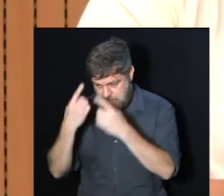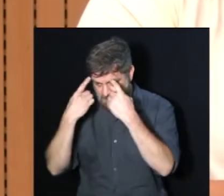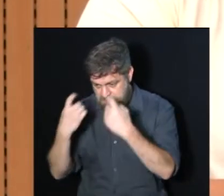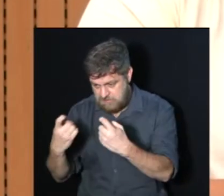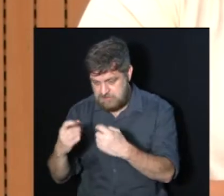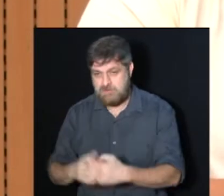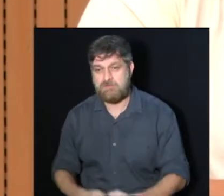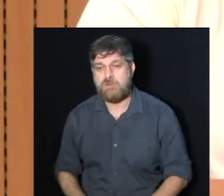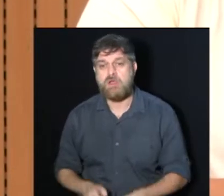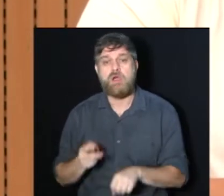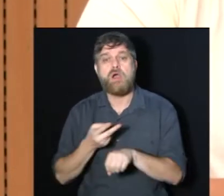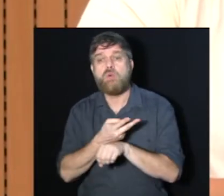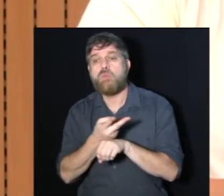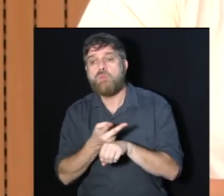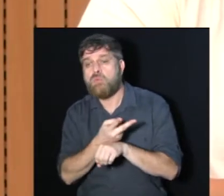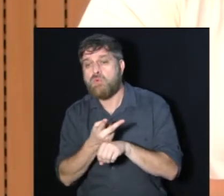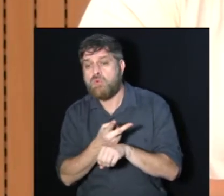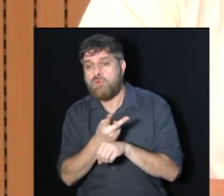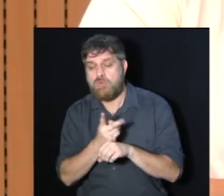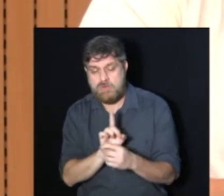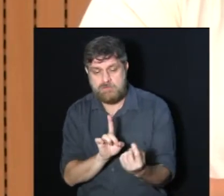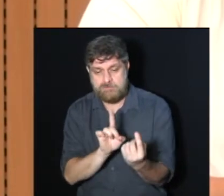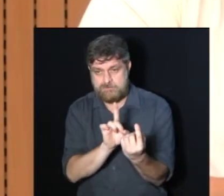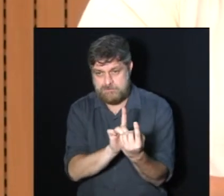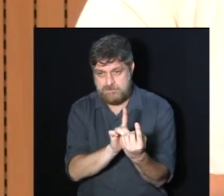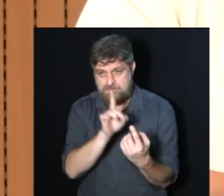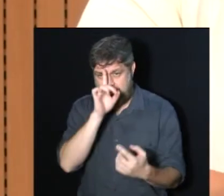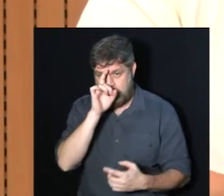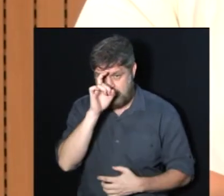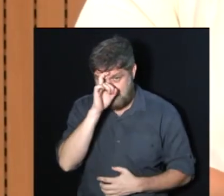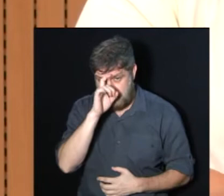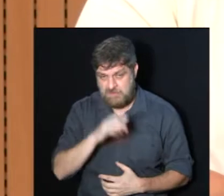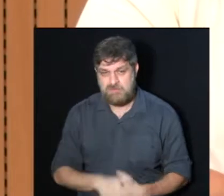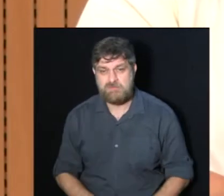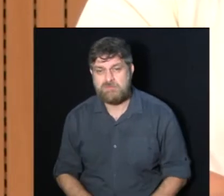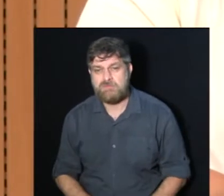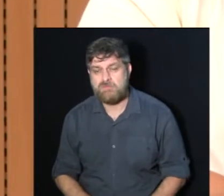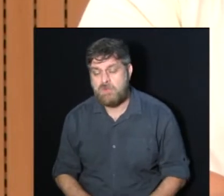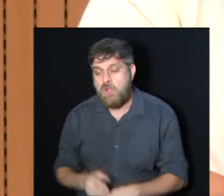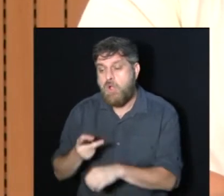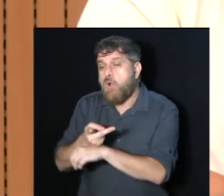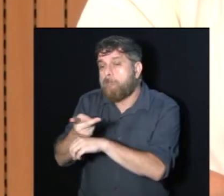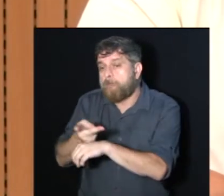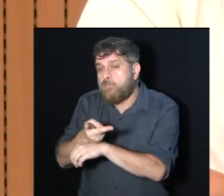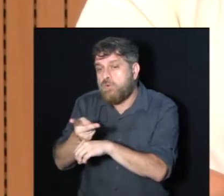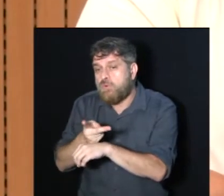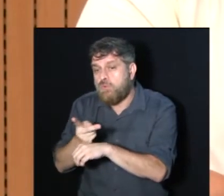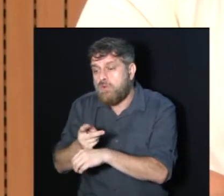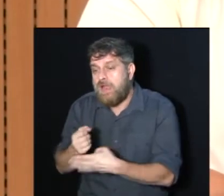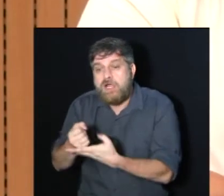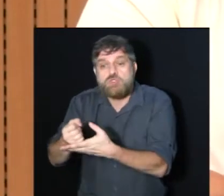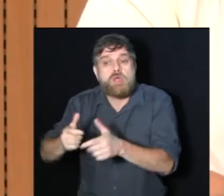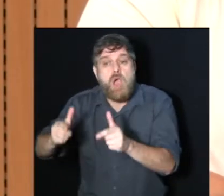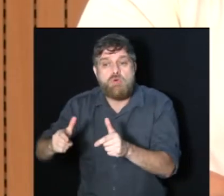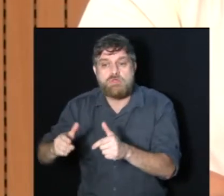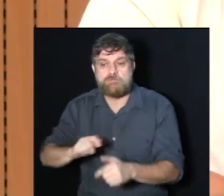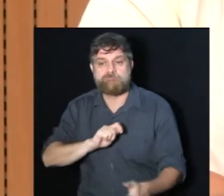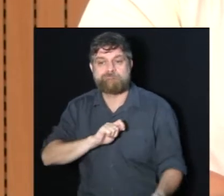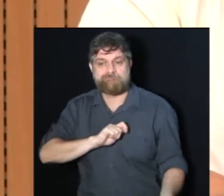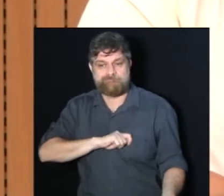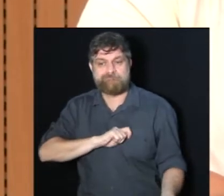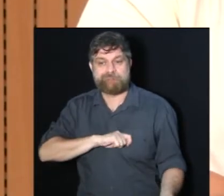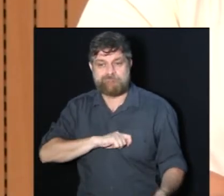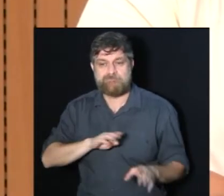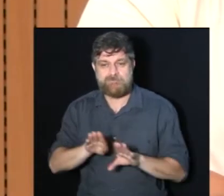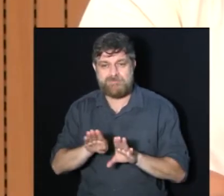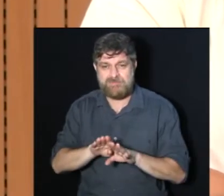vão buscar o atendimento no hospital, ou elas vão buscar o atendimento na delegacia, que, de verdade,